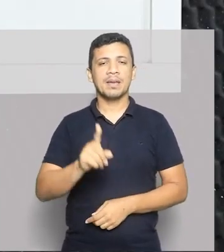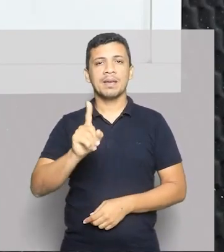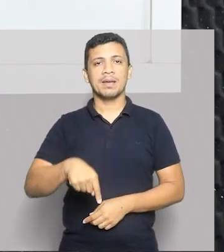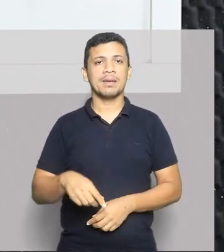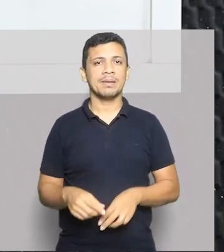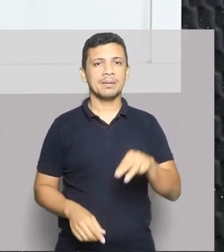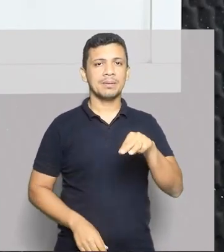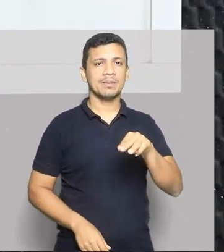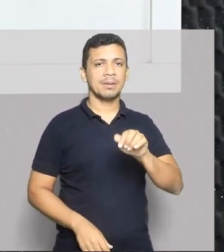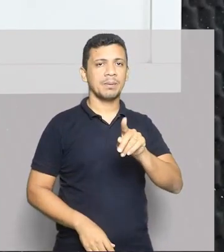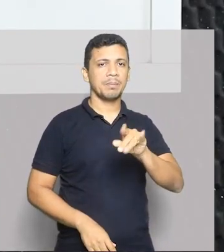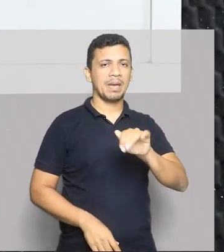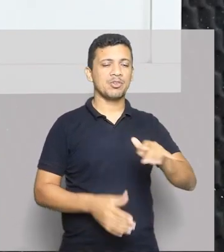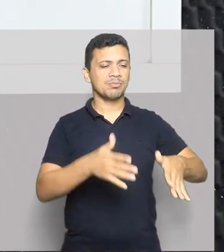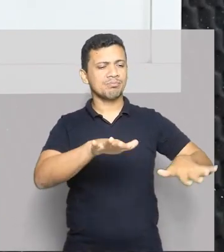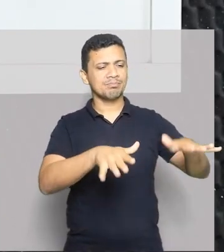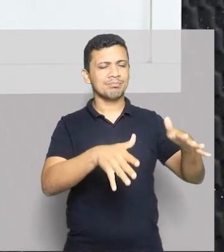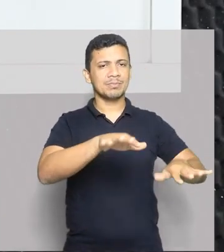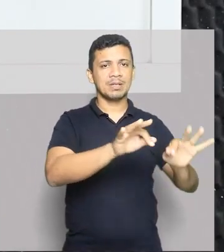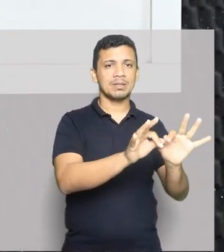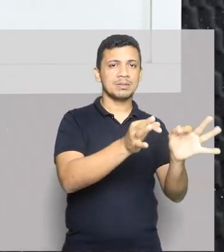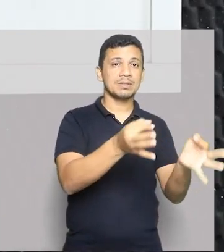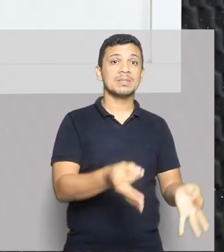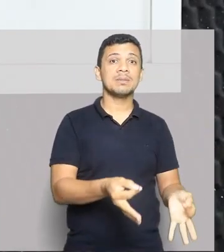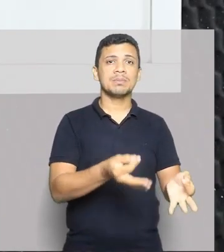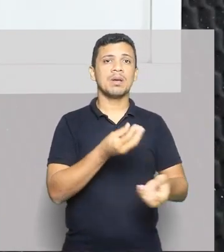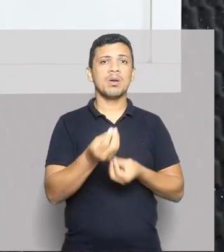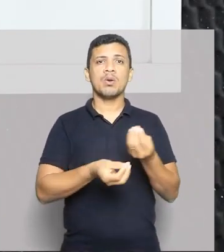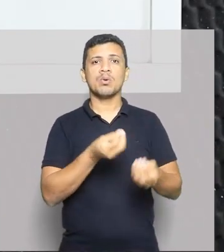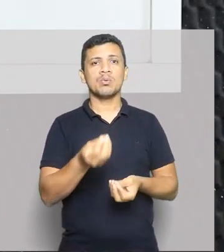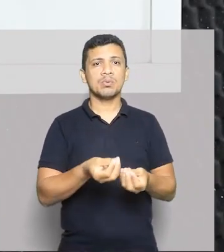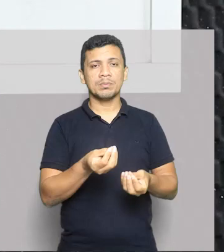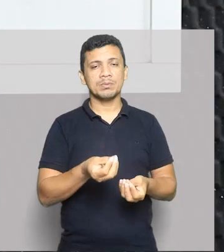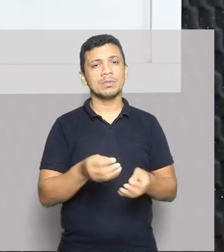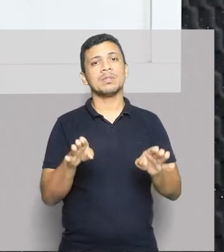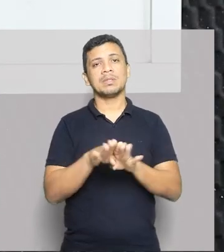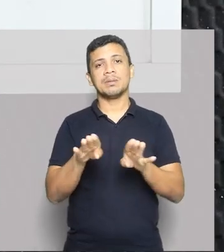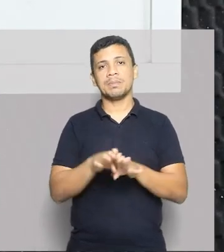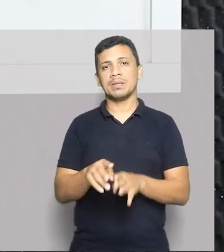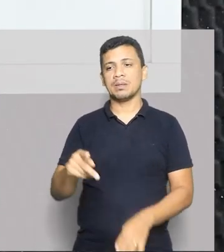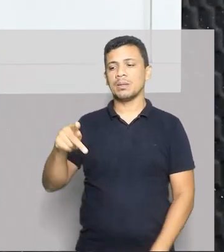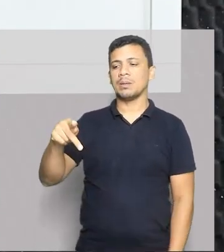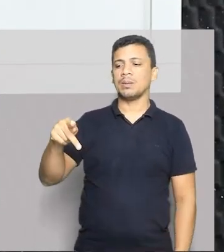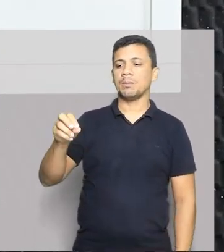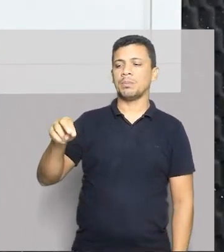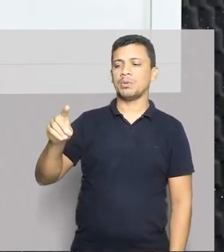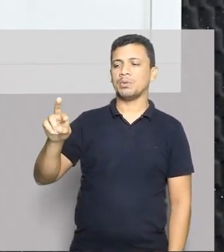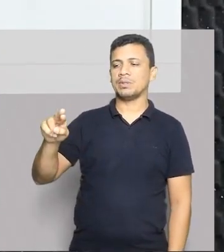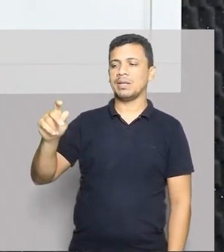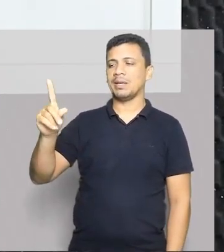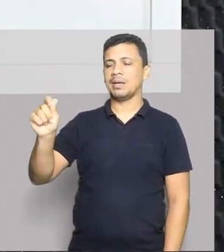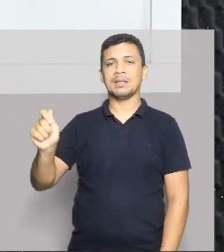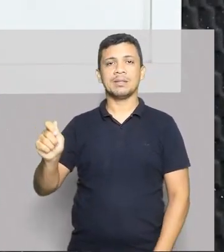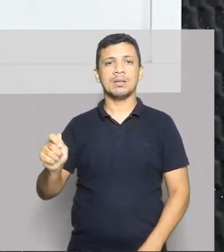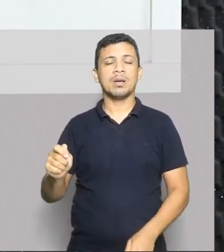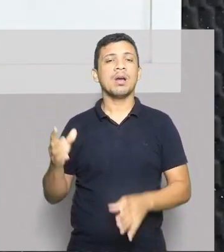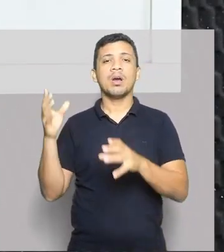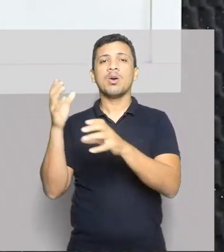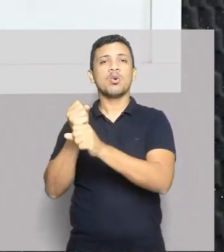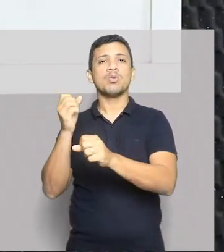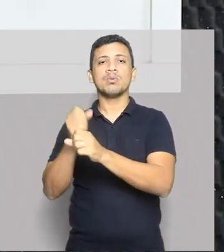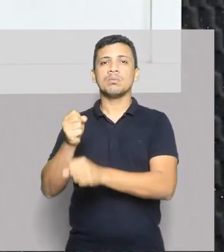média aritmética simples, é a média aritmética ponderada. Por exemplo, nas suas contas de luz ou contas